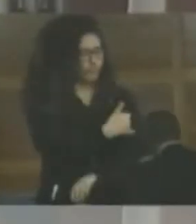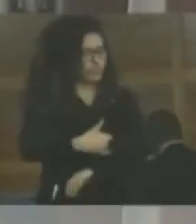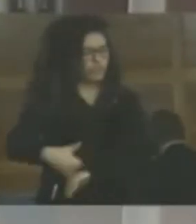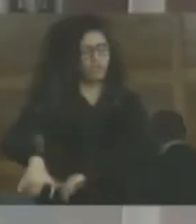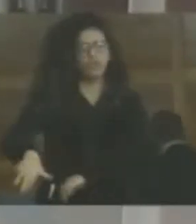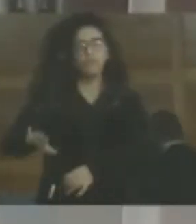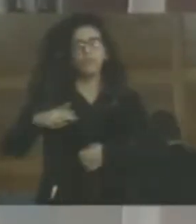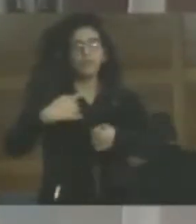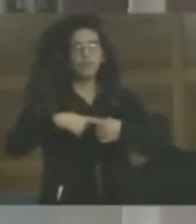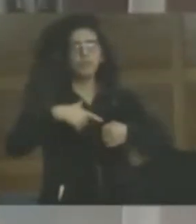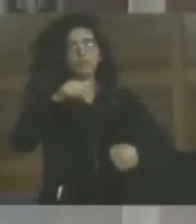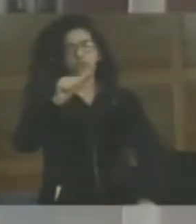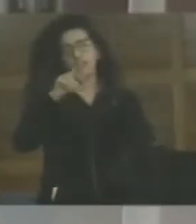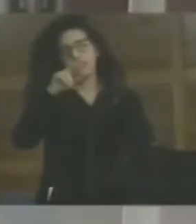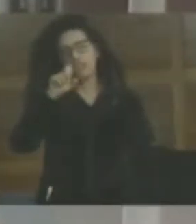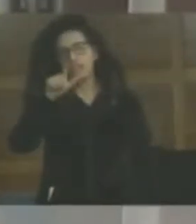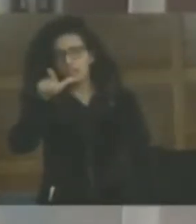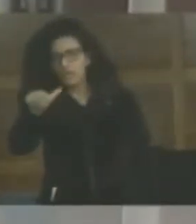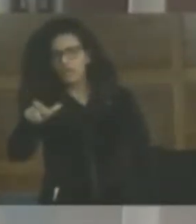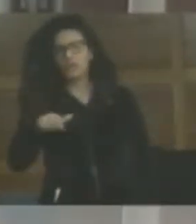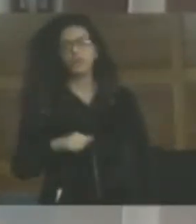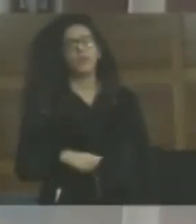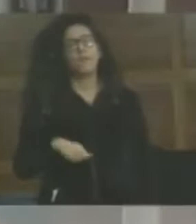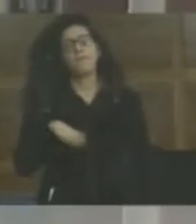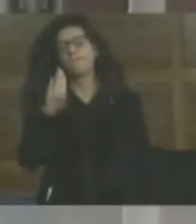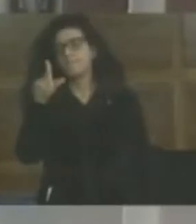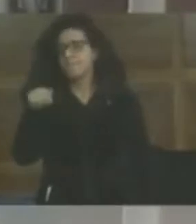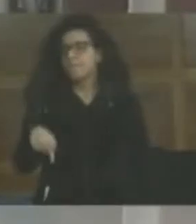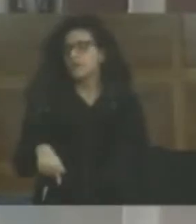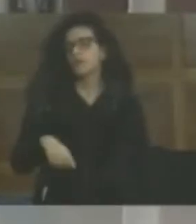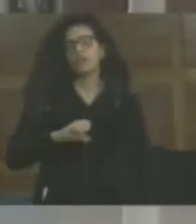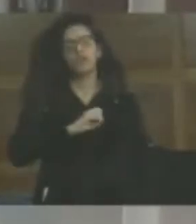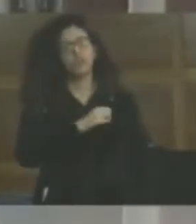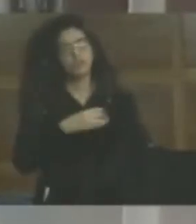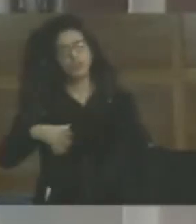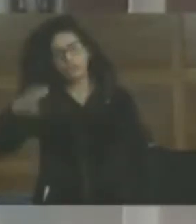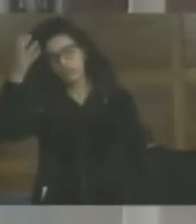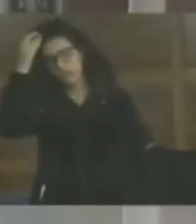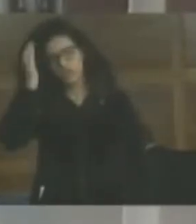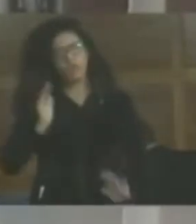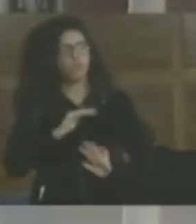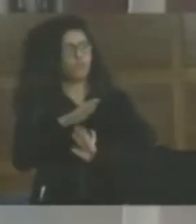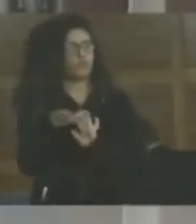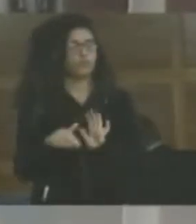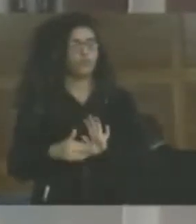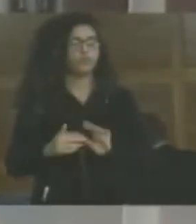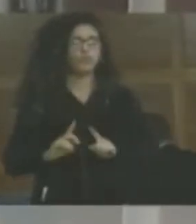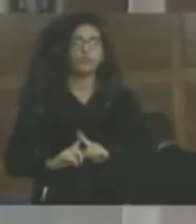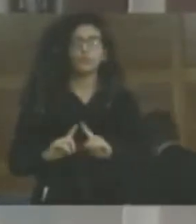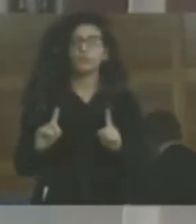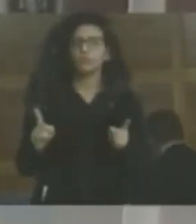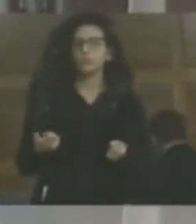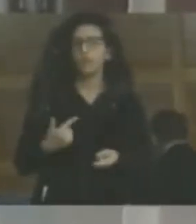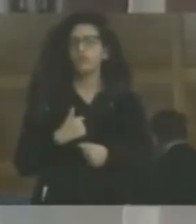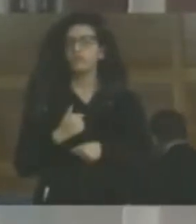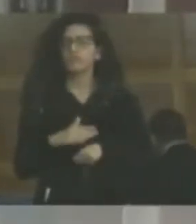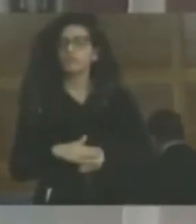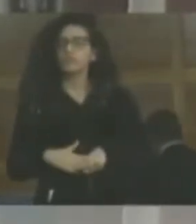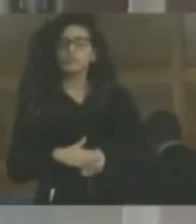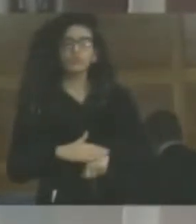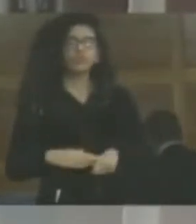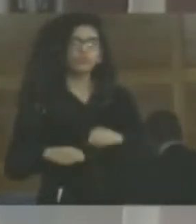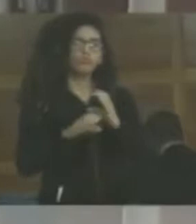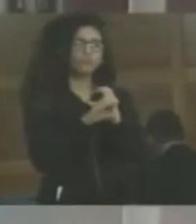o bairro Areal, todo o bairro Nova Angra, bairro Banqueta, todos esses bairros vão receber recapeamento. Só que eu estive conversando com os engenheiros